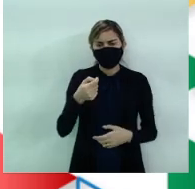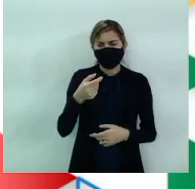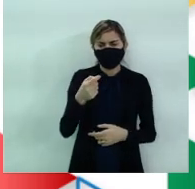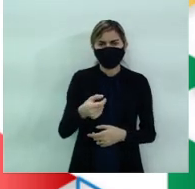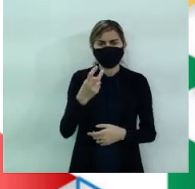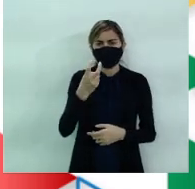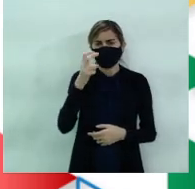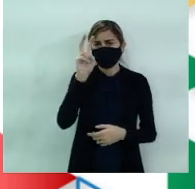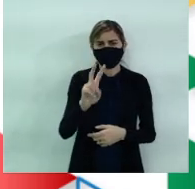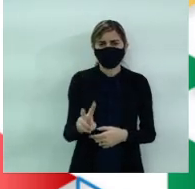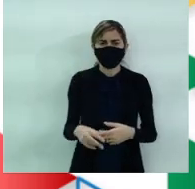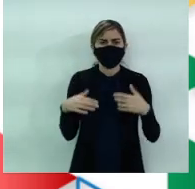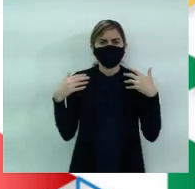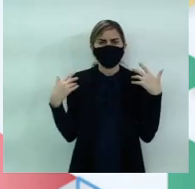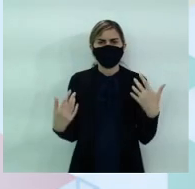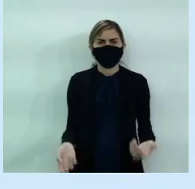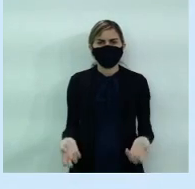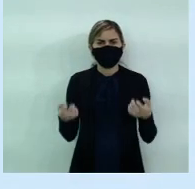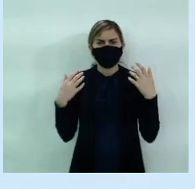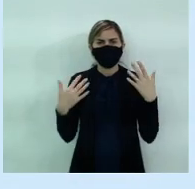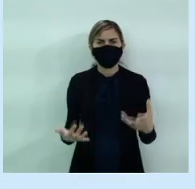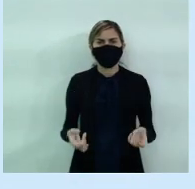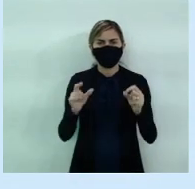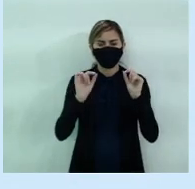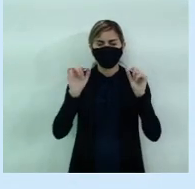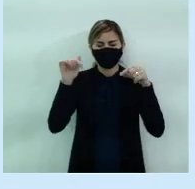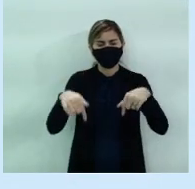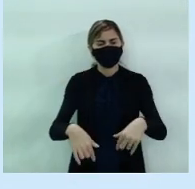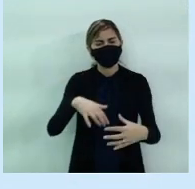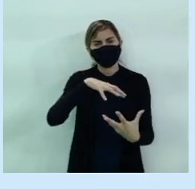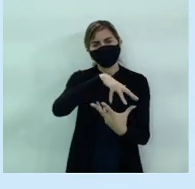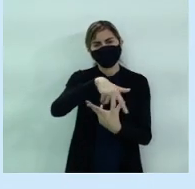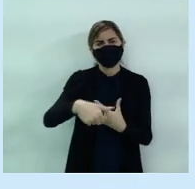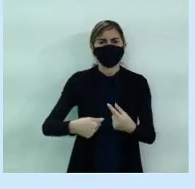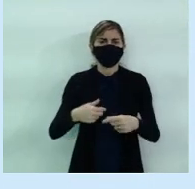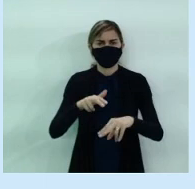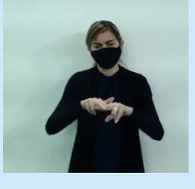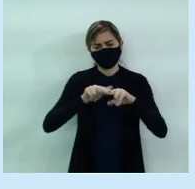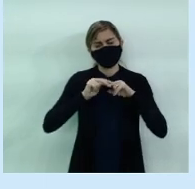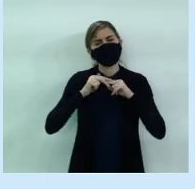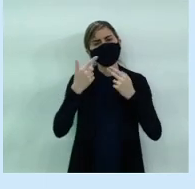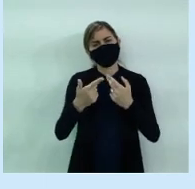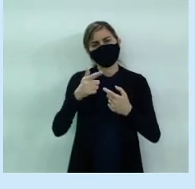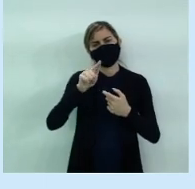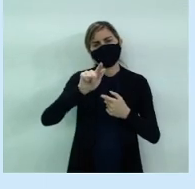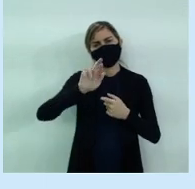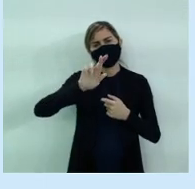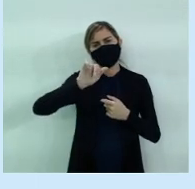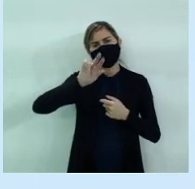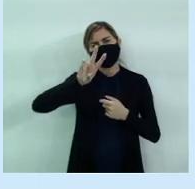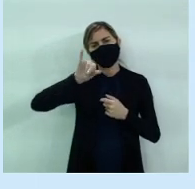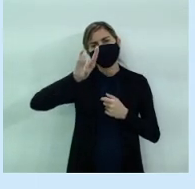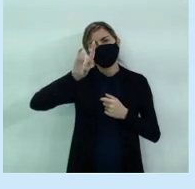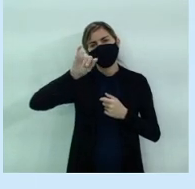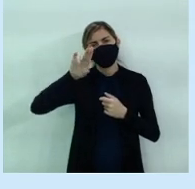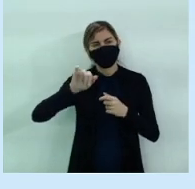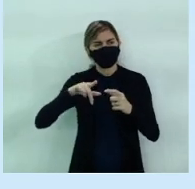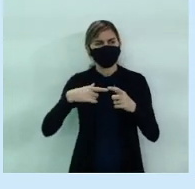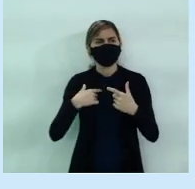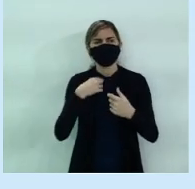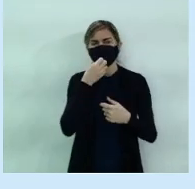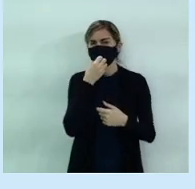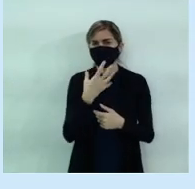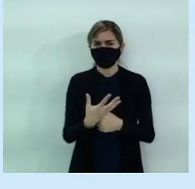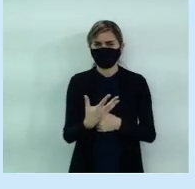5 vezes mais leves do que aqui na Terra, devido à questão da gravidade.